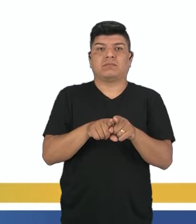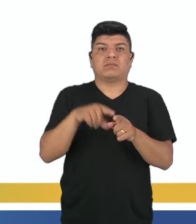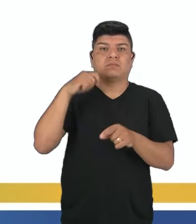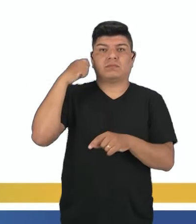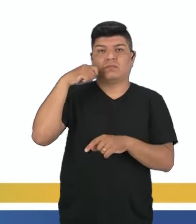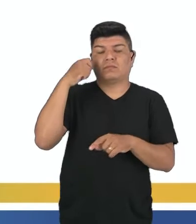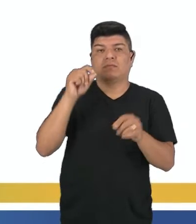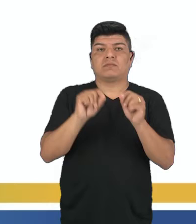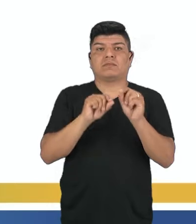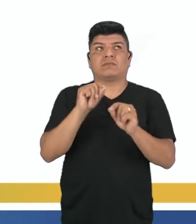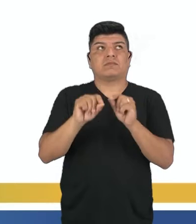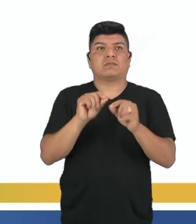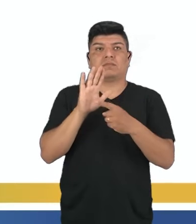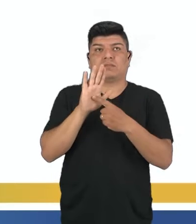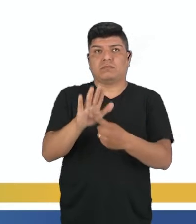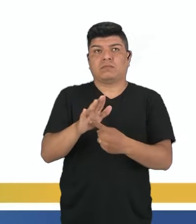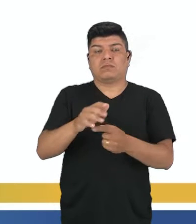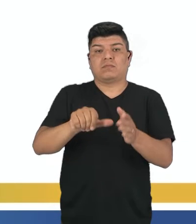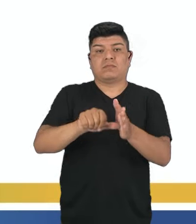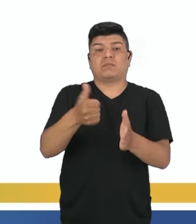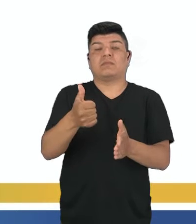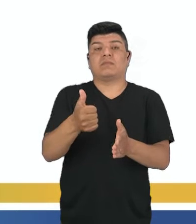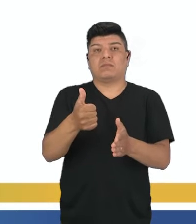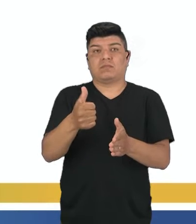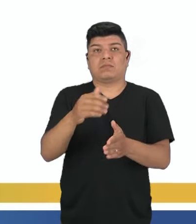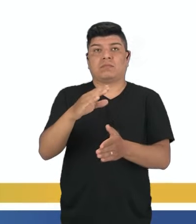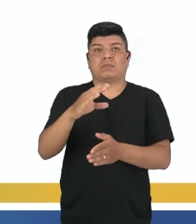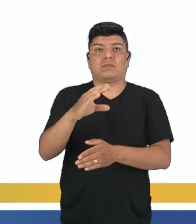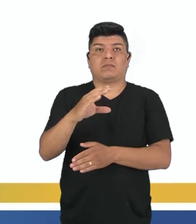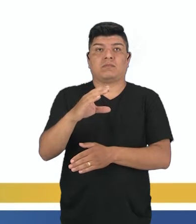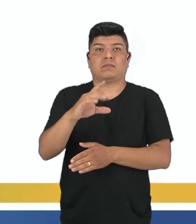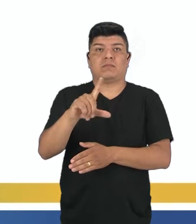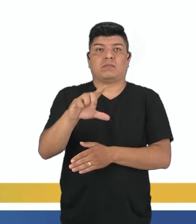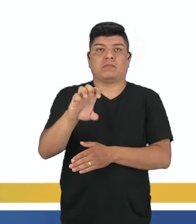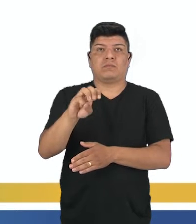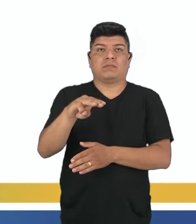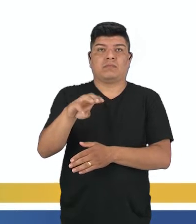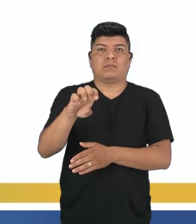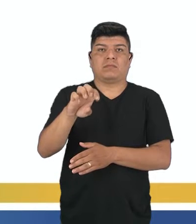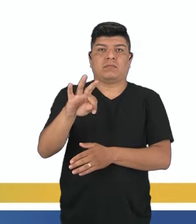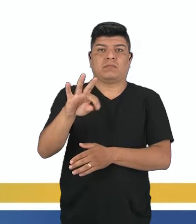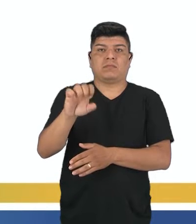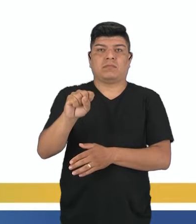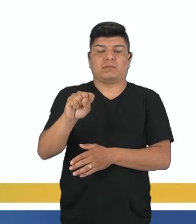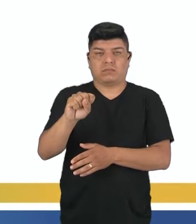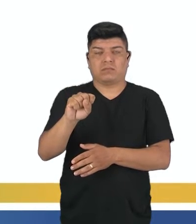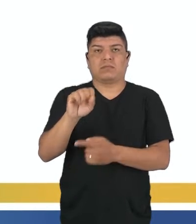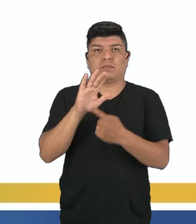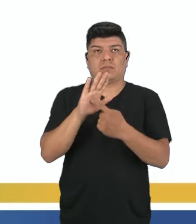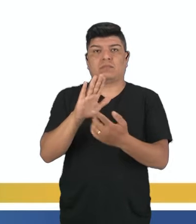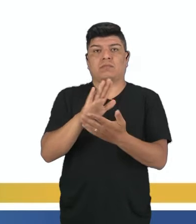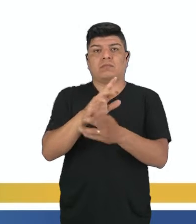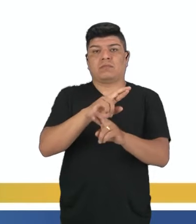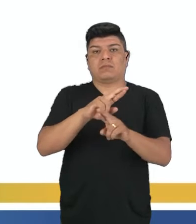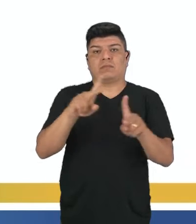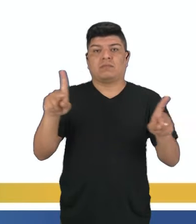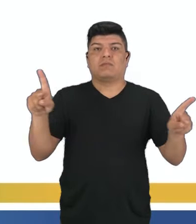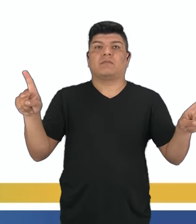autores, ele foi citado pela primeira vez por Clements, ainda assim para citar esses